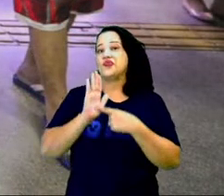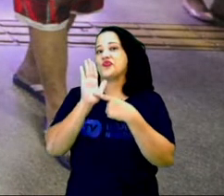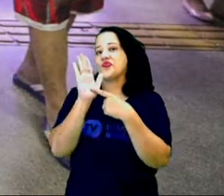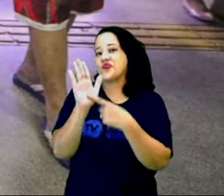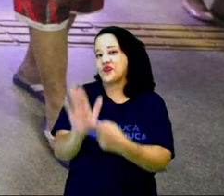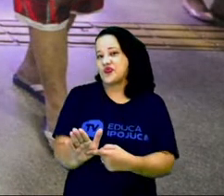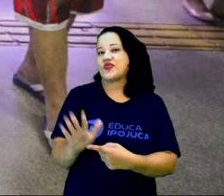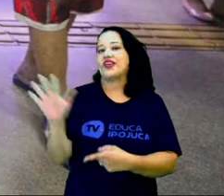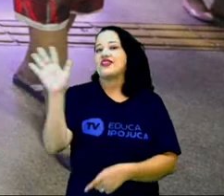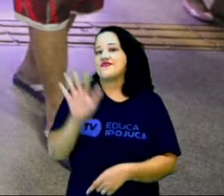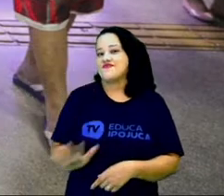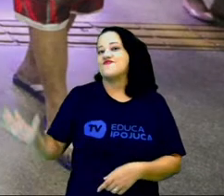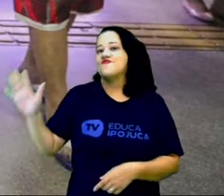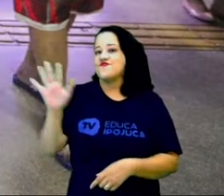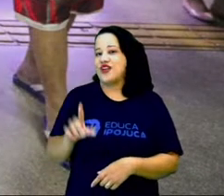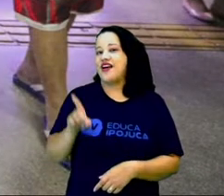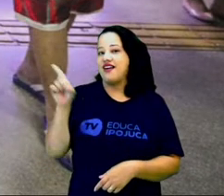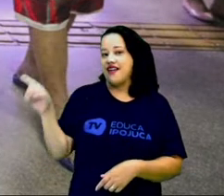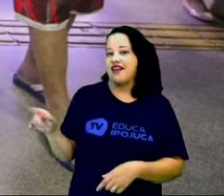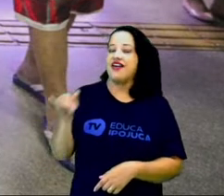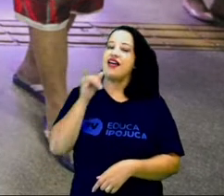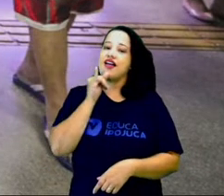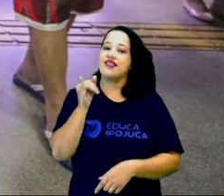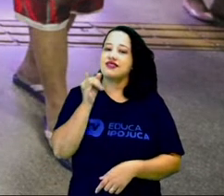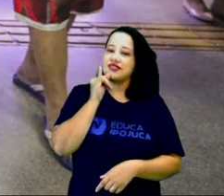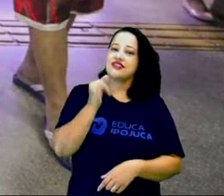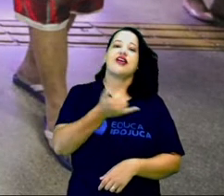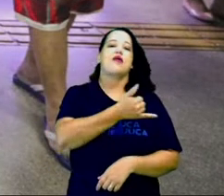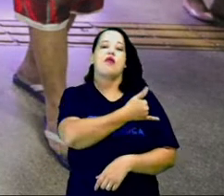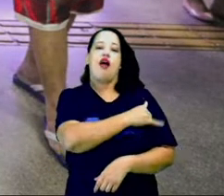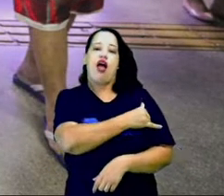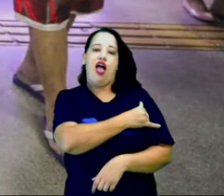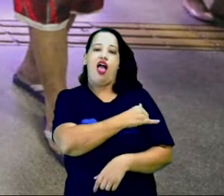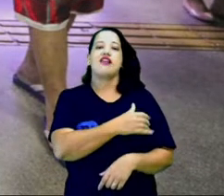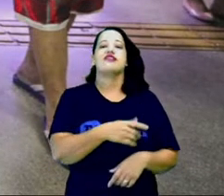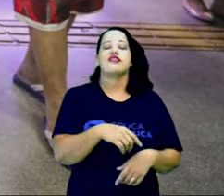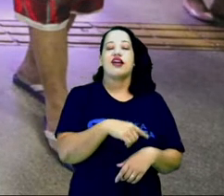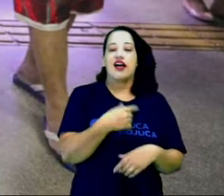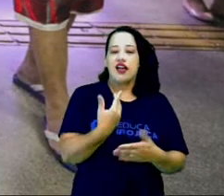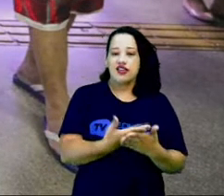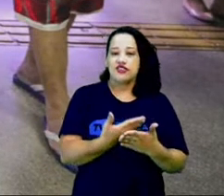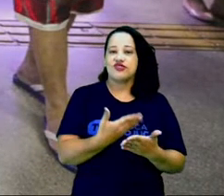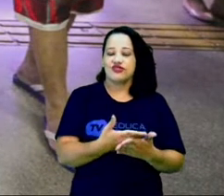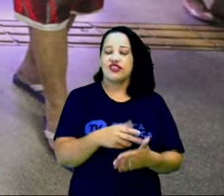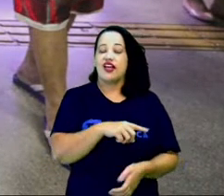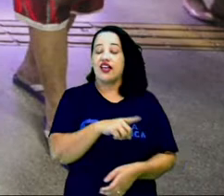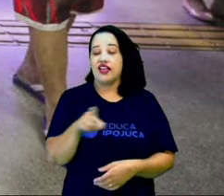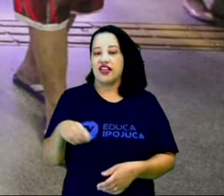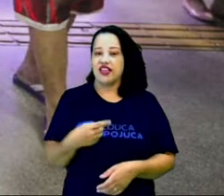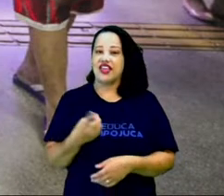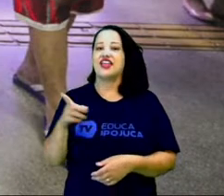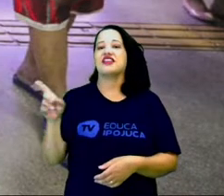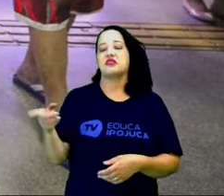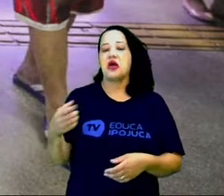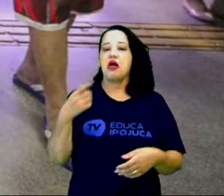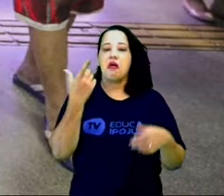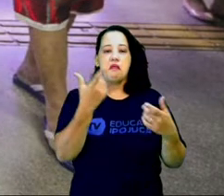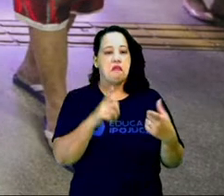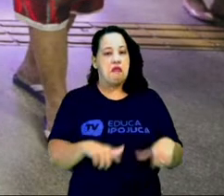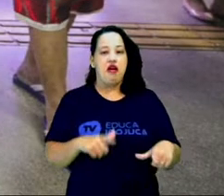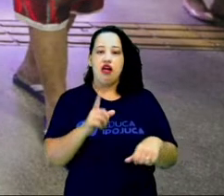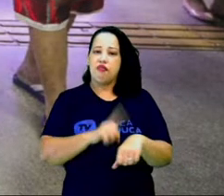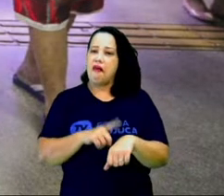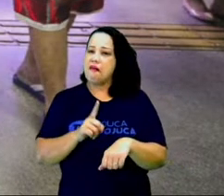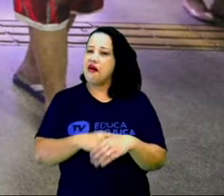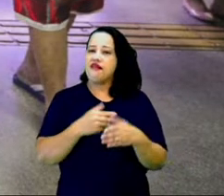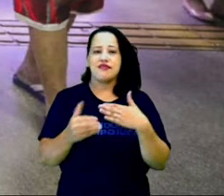para que sirva de exemplo para vocês na educação de jovens e adultos, porque não existe momento nem fase da nossa vida que nos impeça